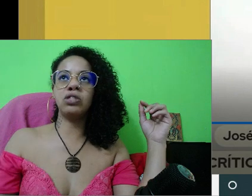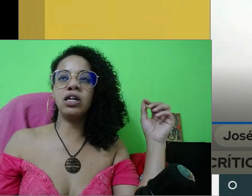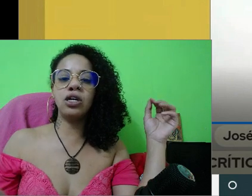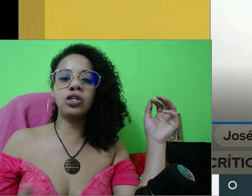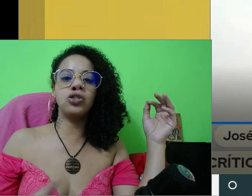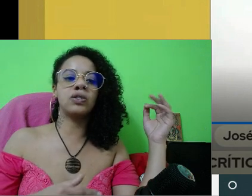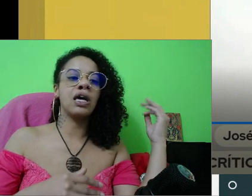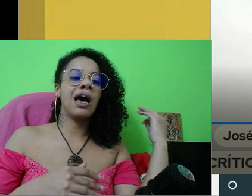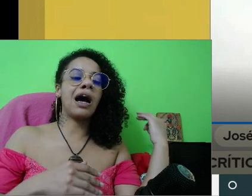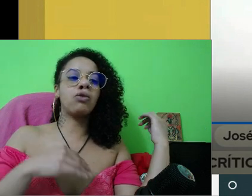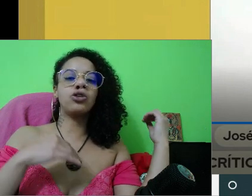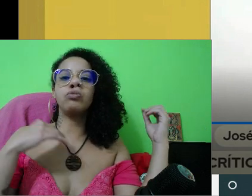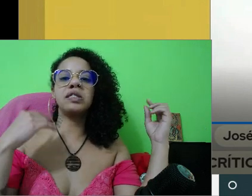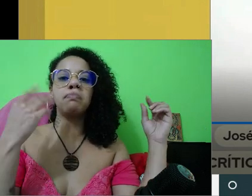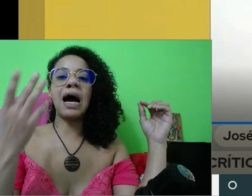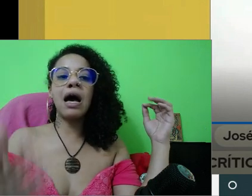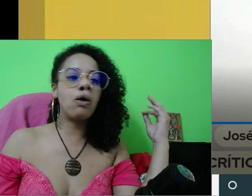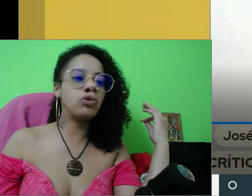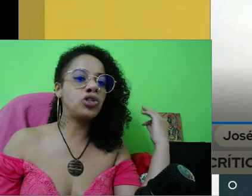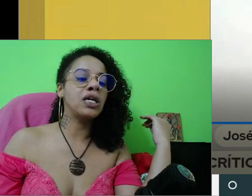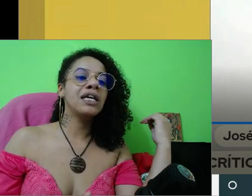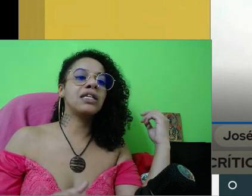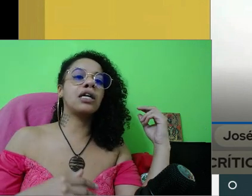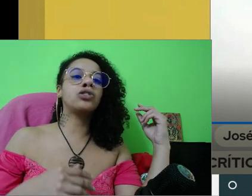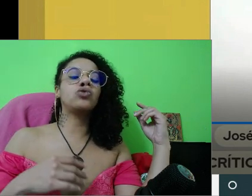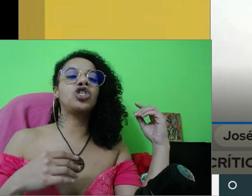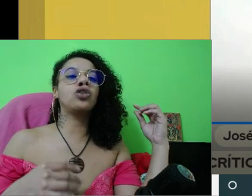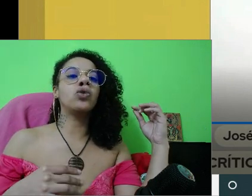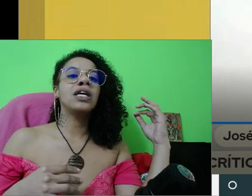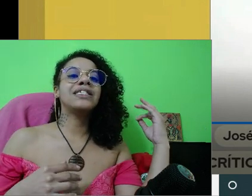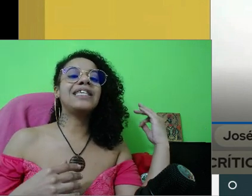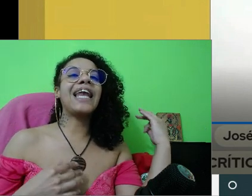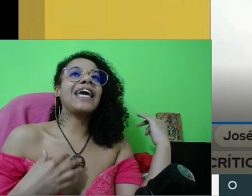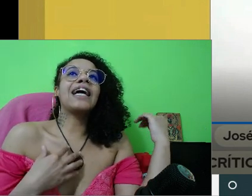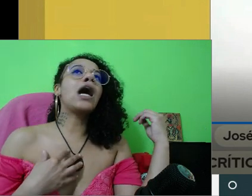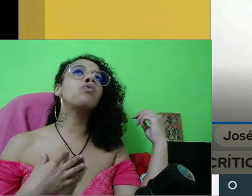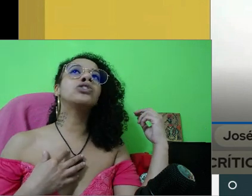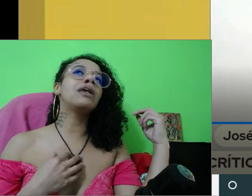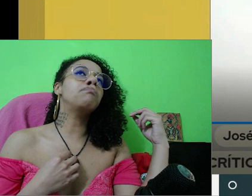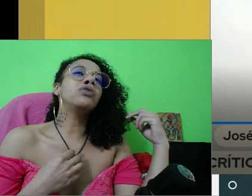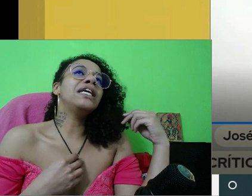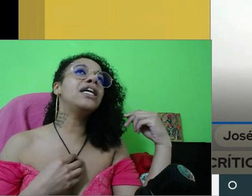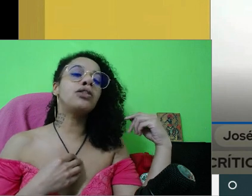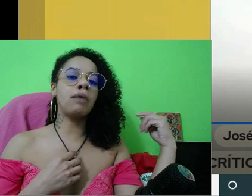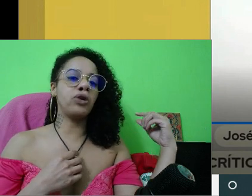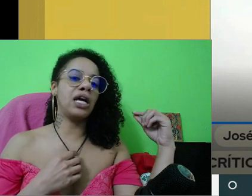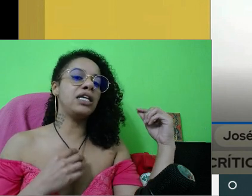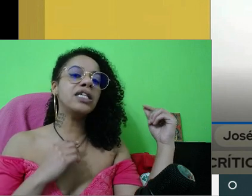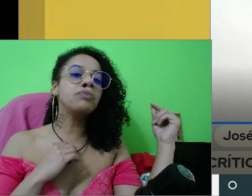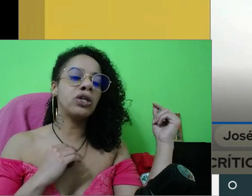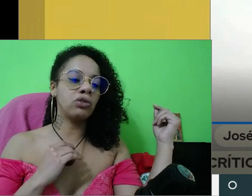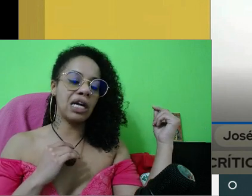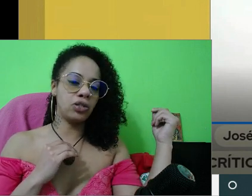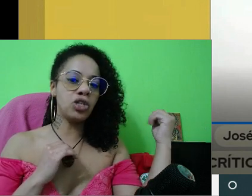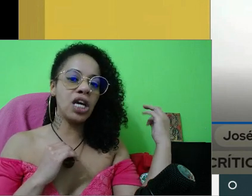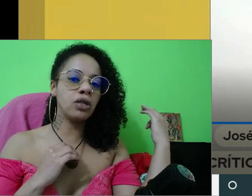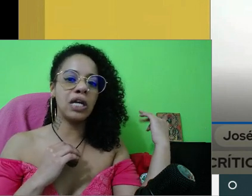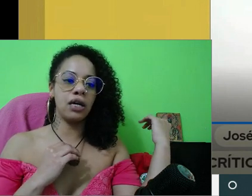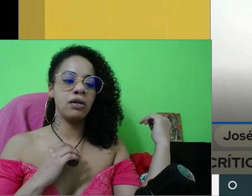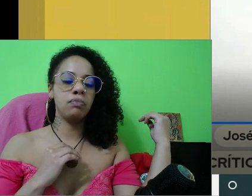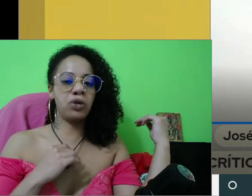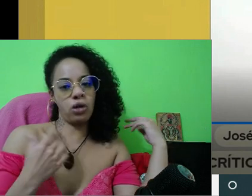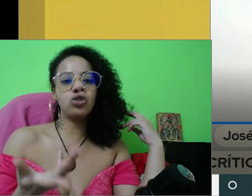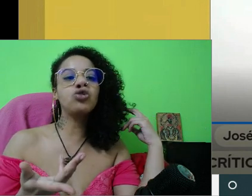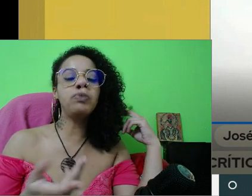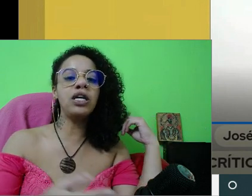sexo dos Anjos acorda um esmalte você tá discutindo se é legal ou se é bonito é moralismo que tu tá